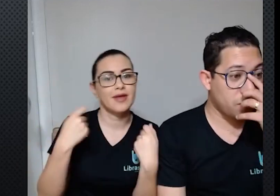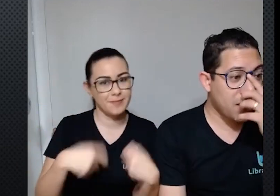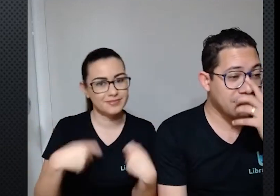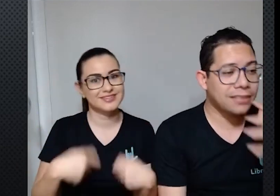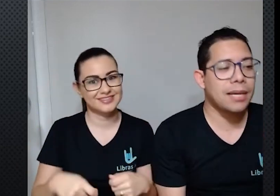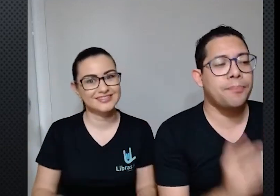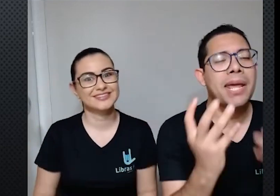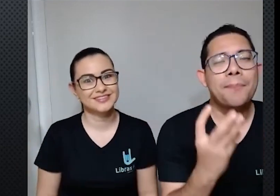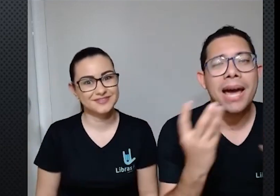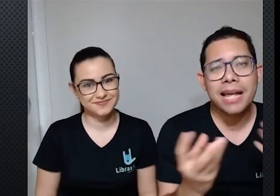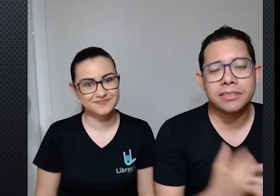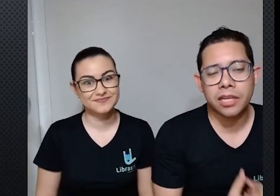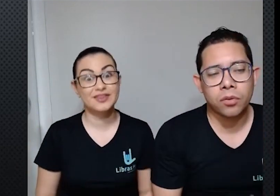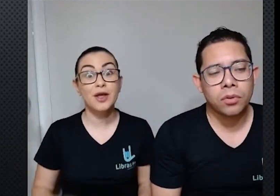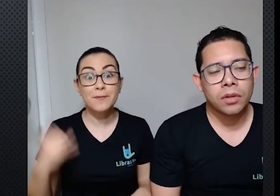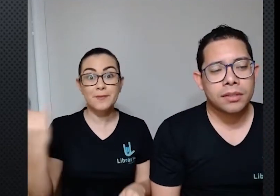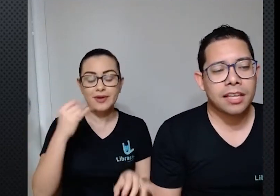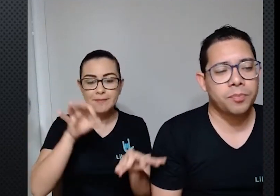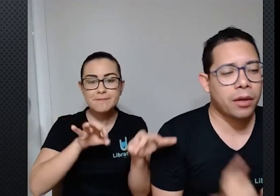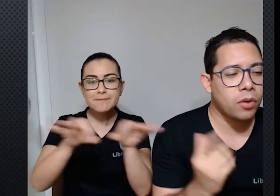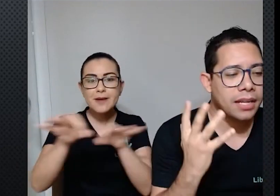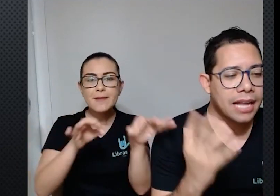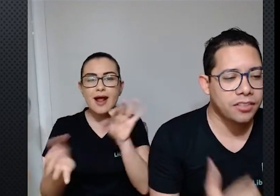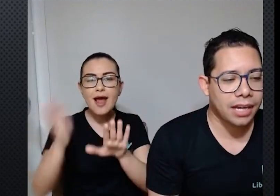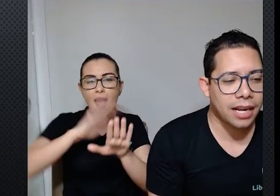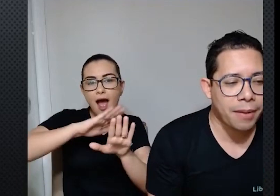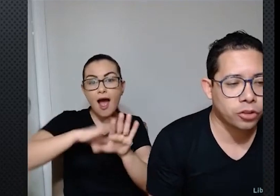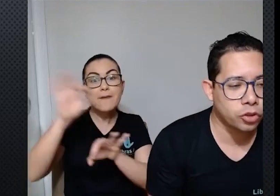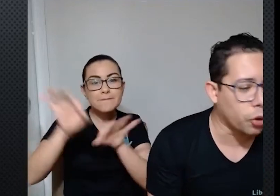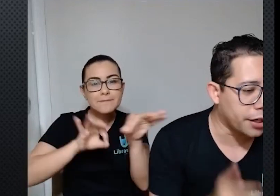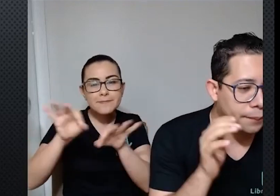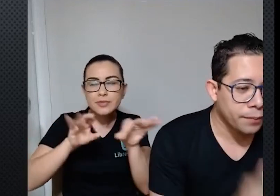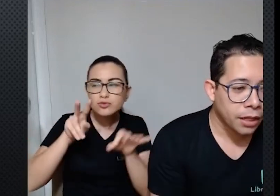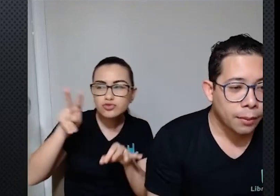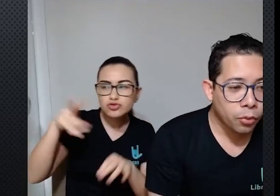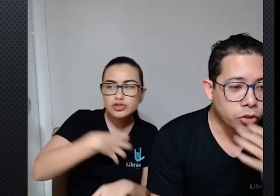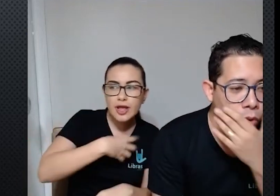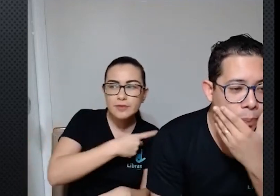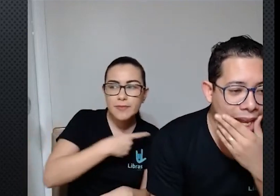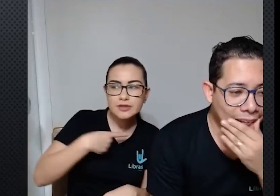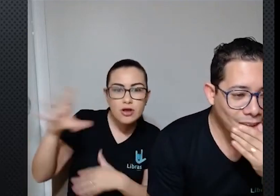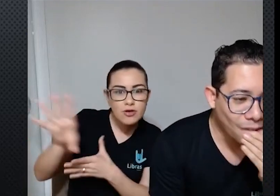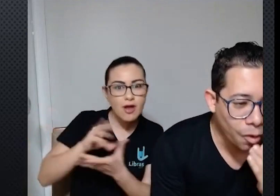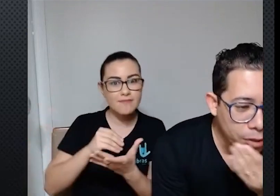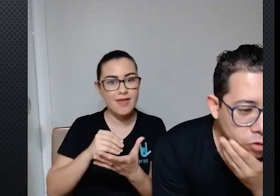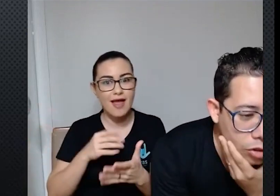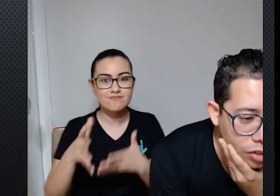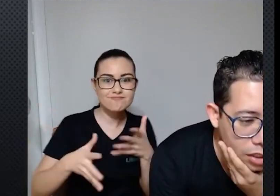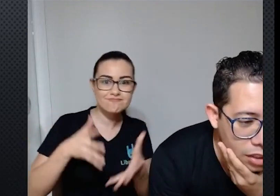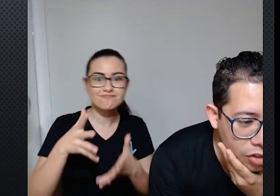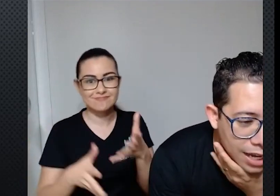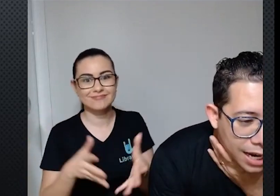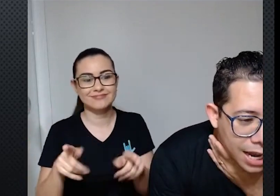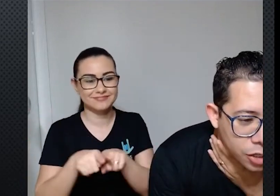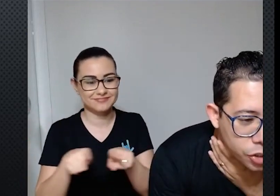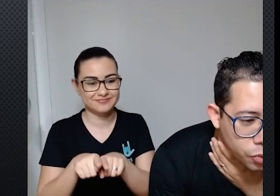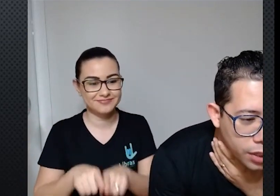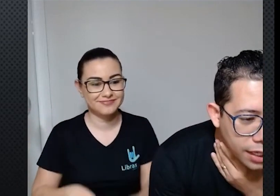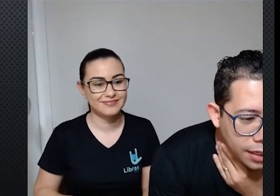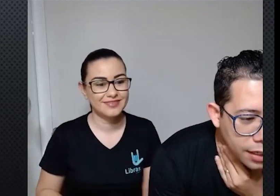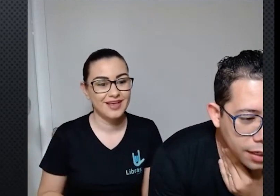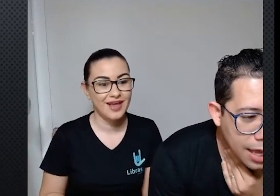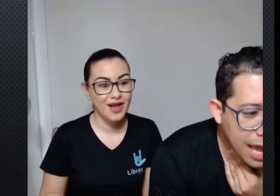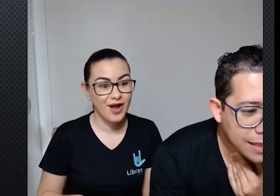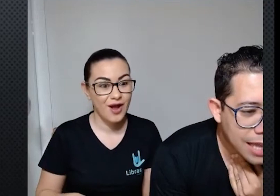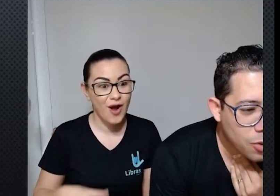procurar fazer essa preparação das peculiaridades de cada pastor. Muito bem. Ó, pessoal de Aracaju,